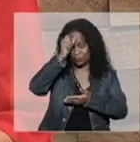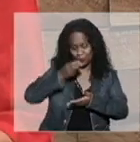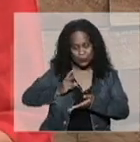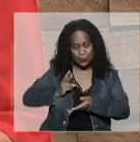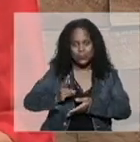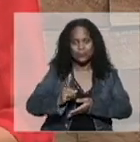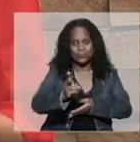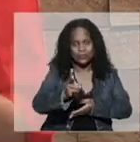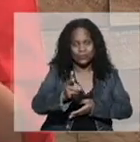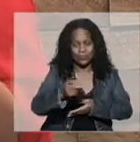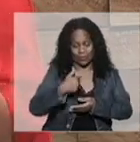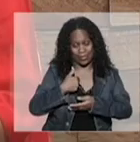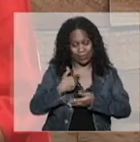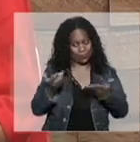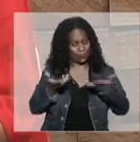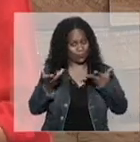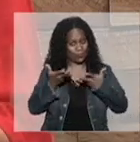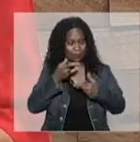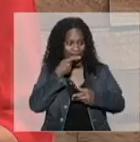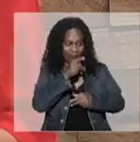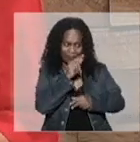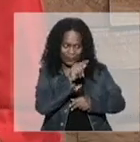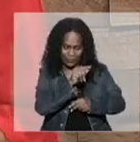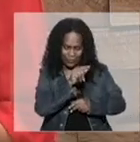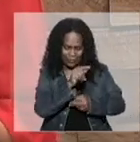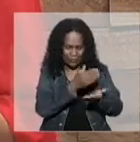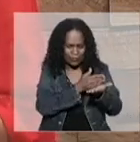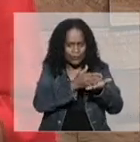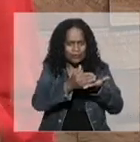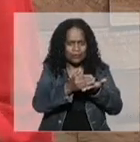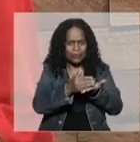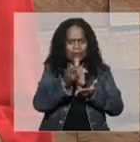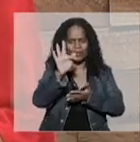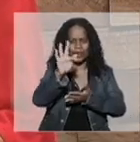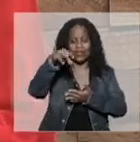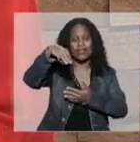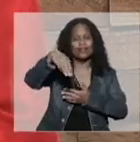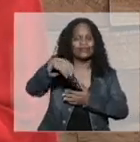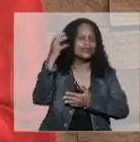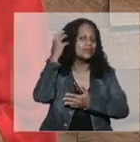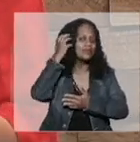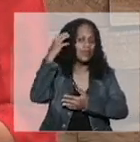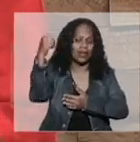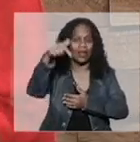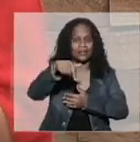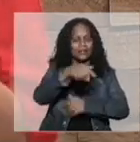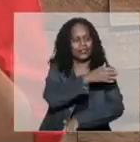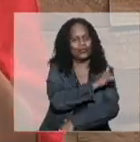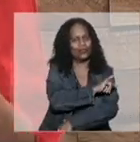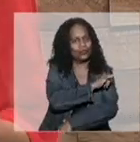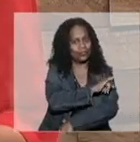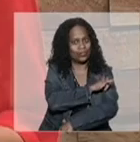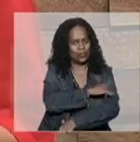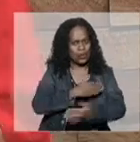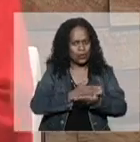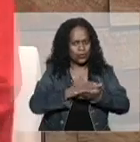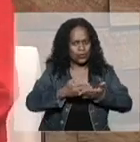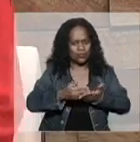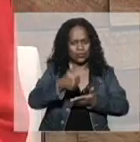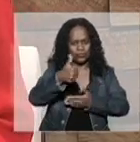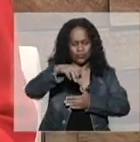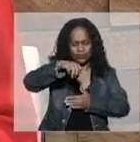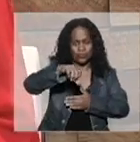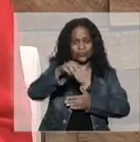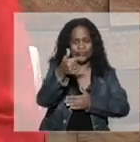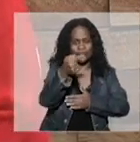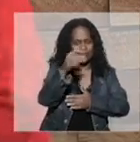nessa estrada, que aí Sim. eu queria falar contigo sobre a introdução do FM, né? As Sim. rádios FMs começaram a bombar Sim. a partir dos